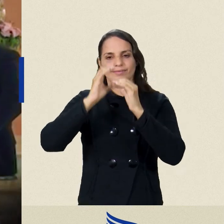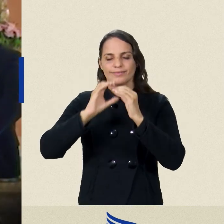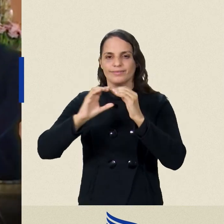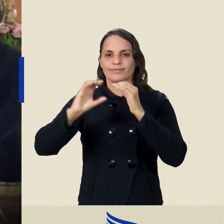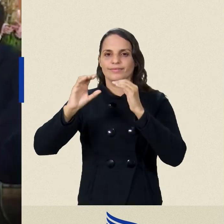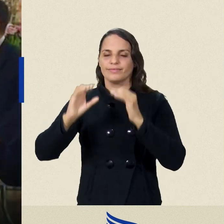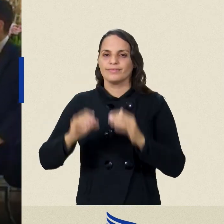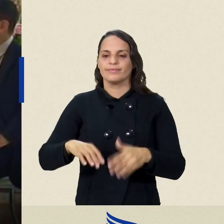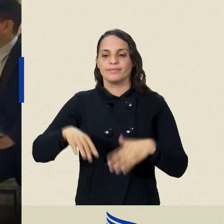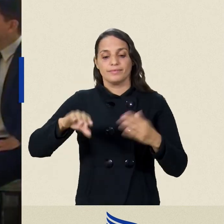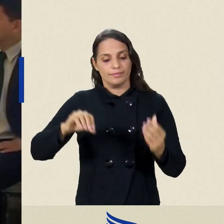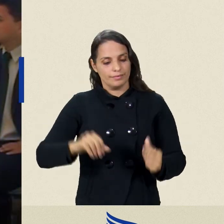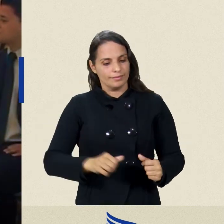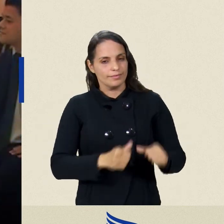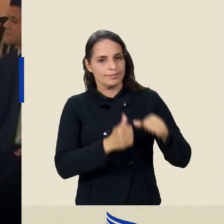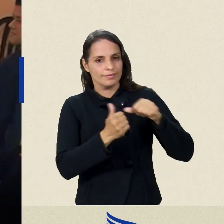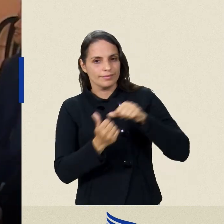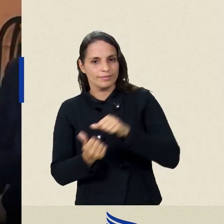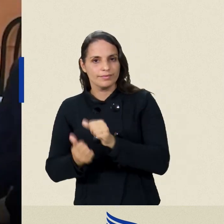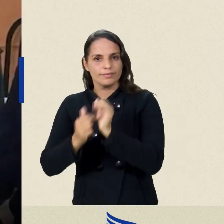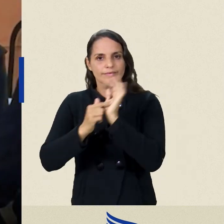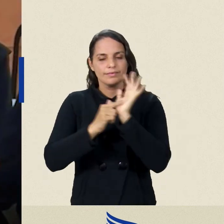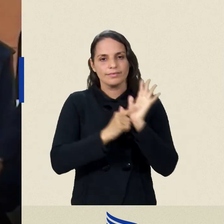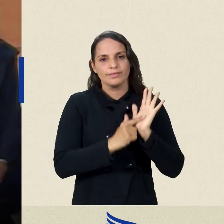Este selo aqui